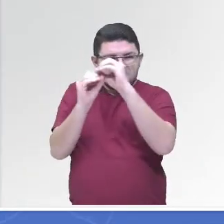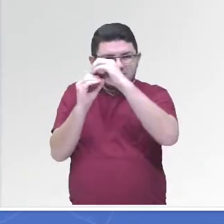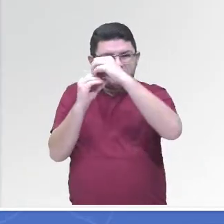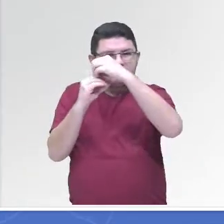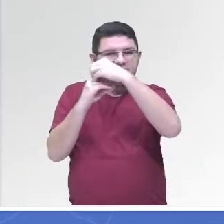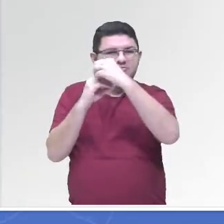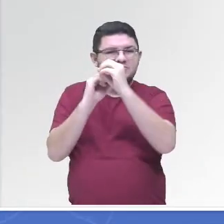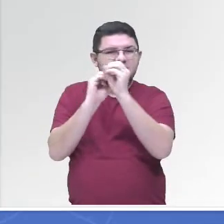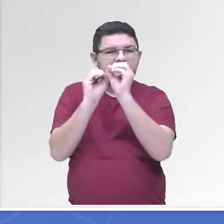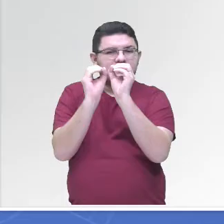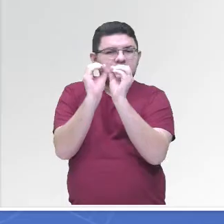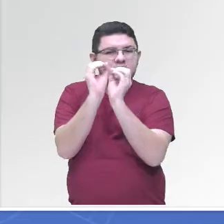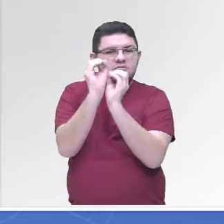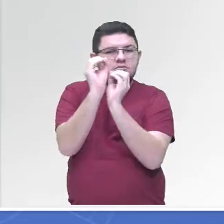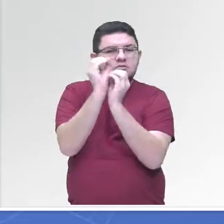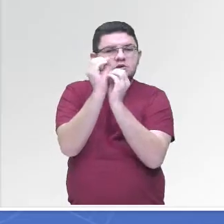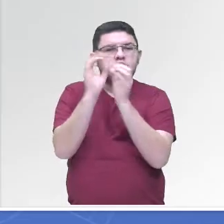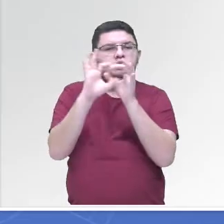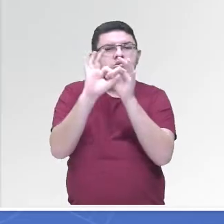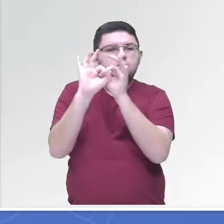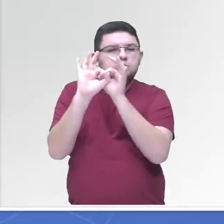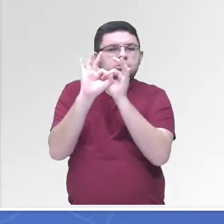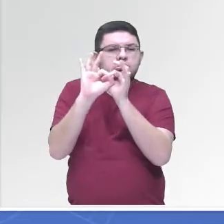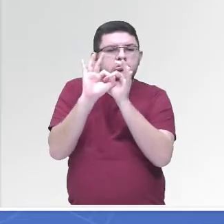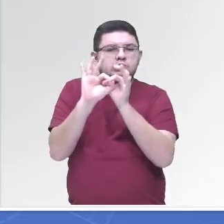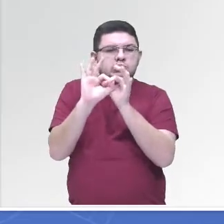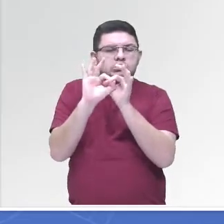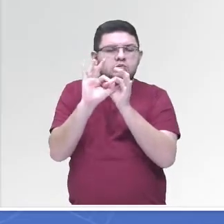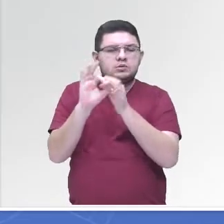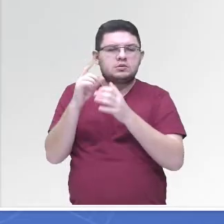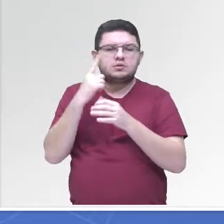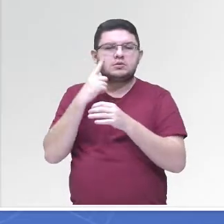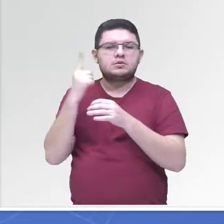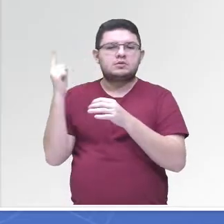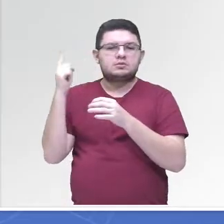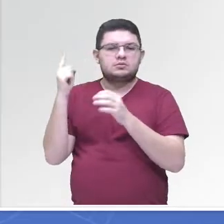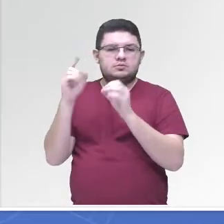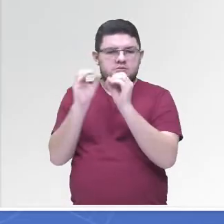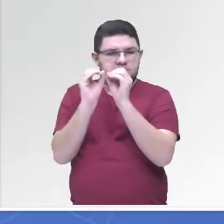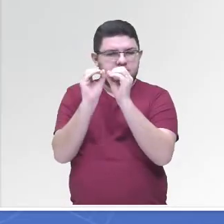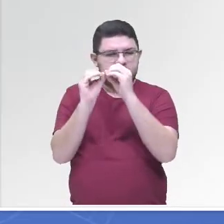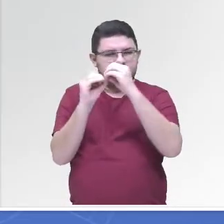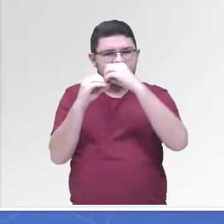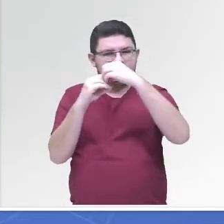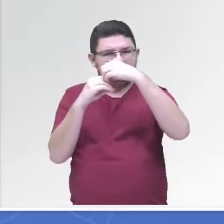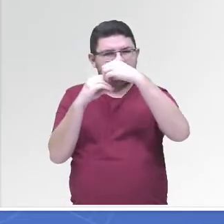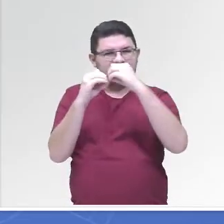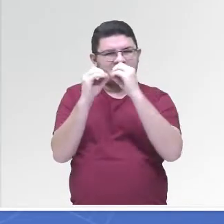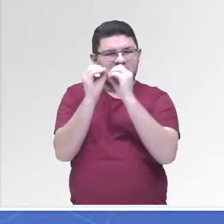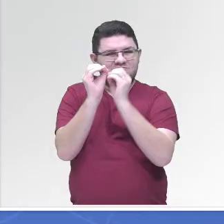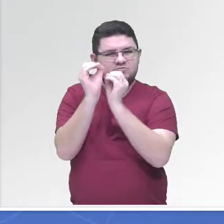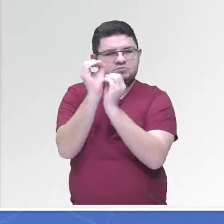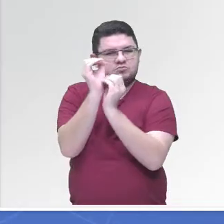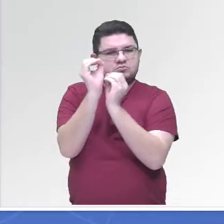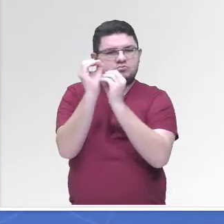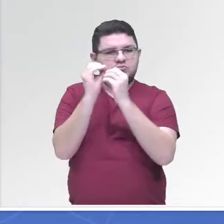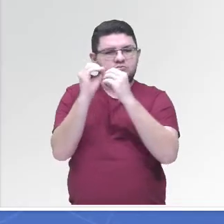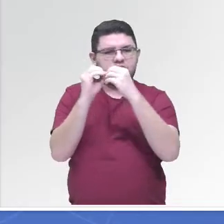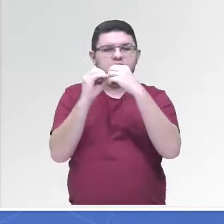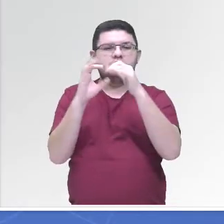suas partículas, tá? Esse seria o sólido, as partículas bem pertinho, estão vendo? Bem próximas umas das